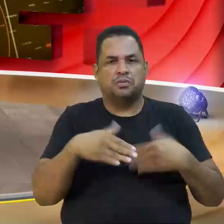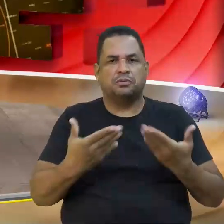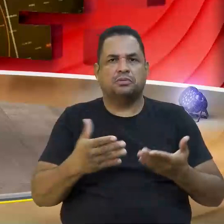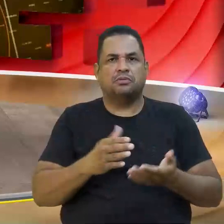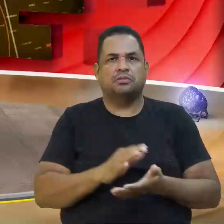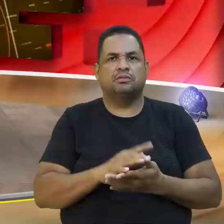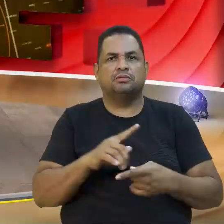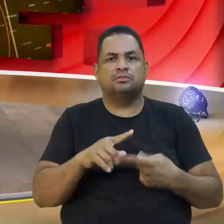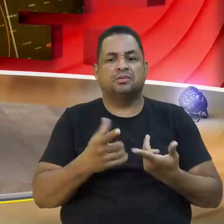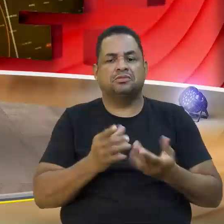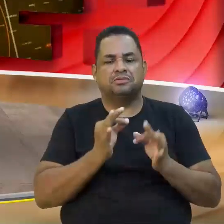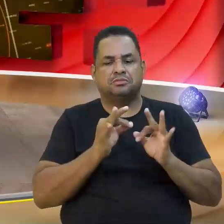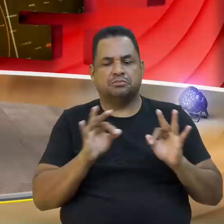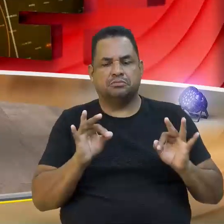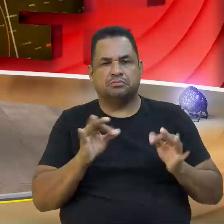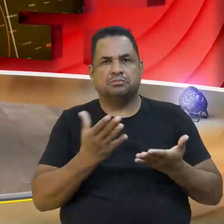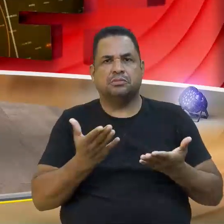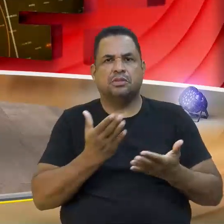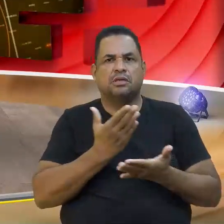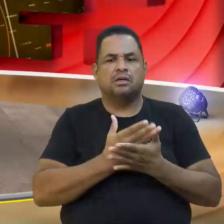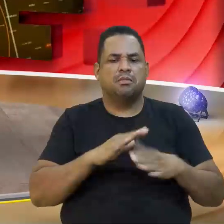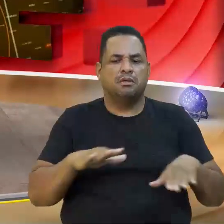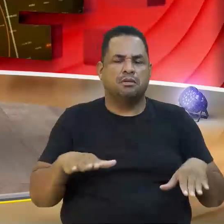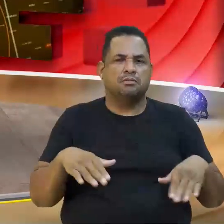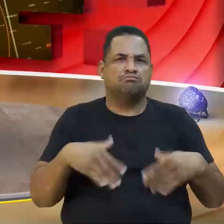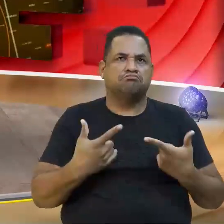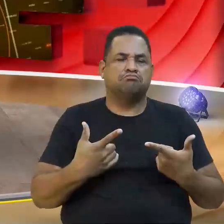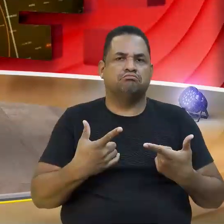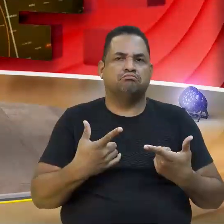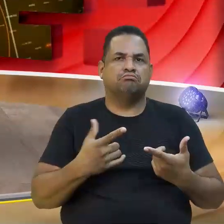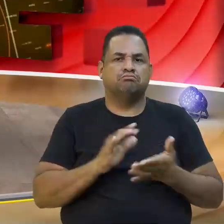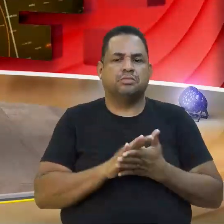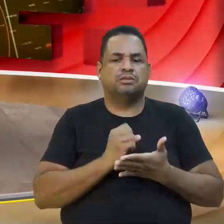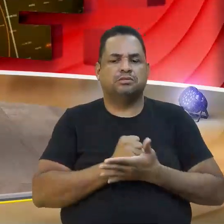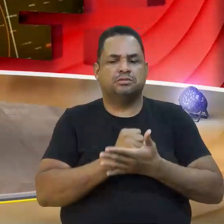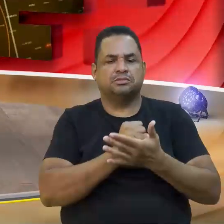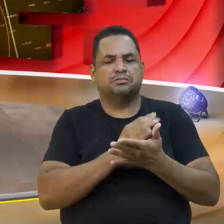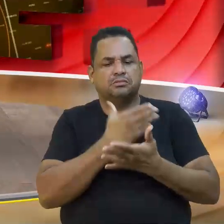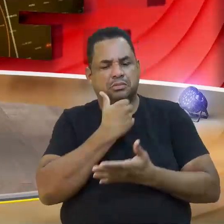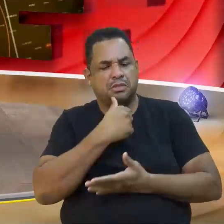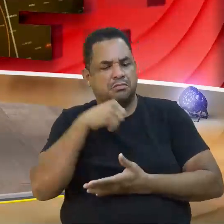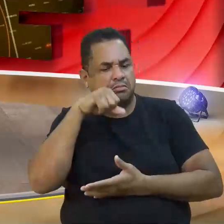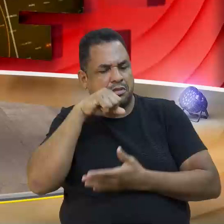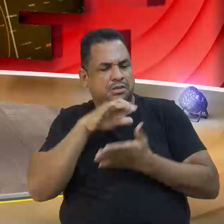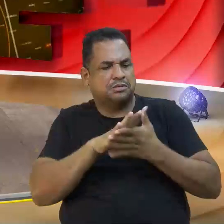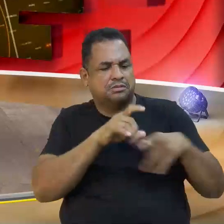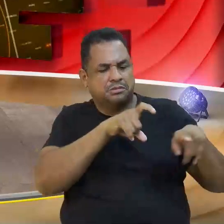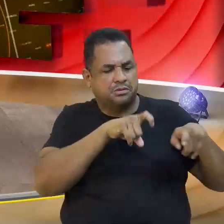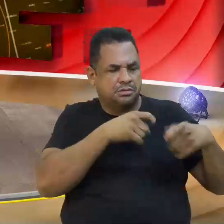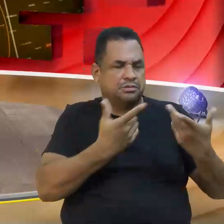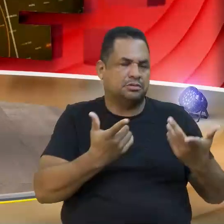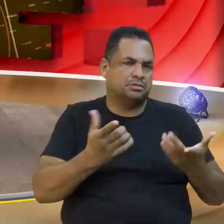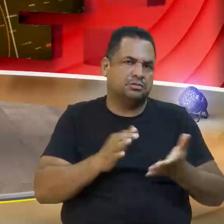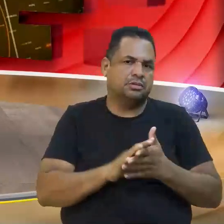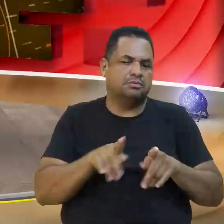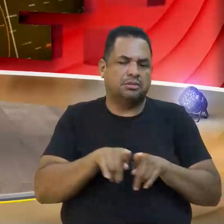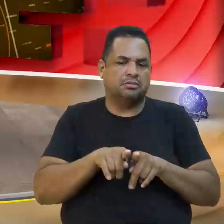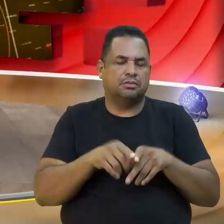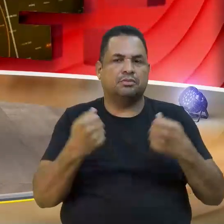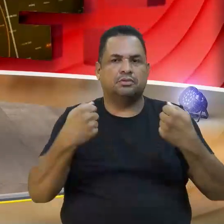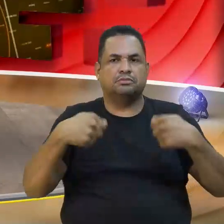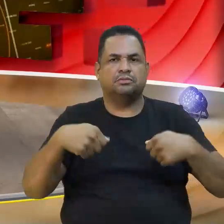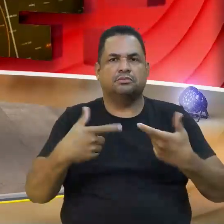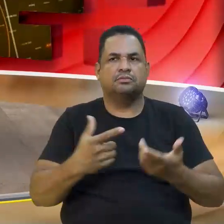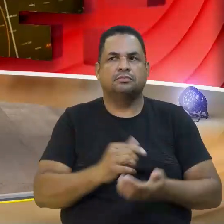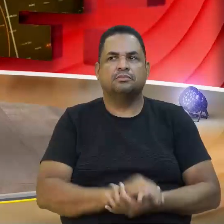Ou simplesmente, não, vou terminar aqui e vou só ajudar meu pai no sítio, na fazenda, vou ficar só aqui, também é um vou objetivo. Tocar.